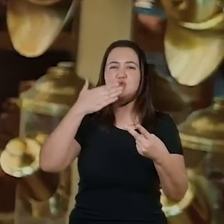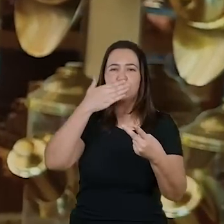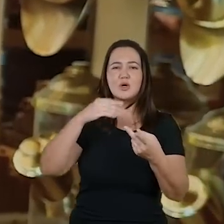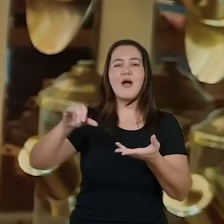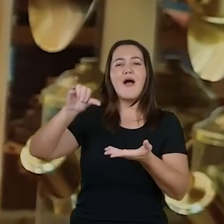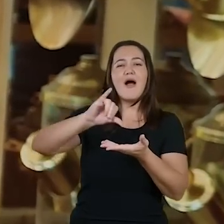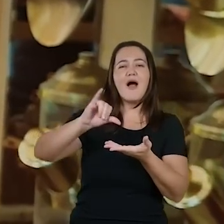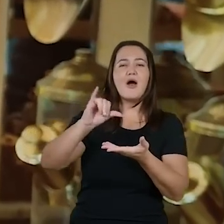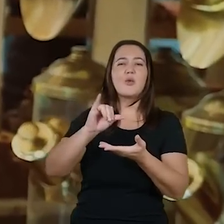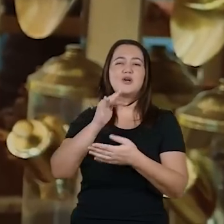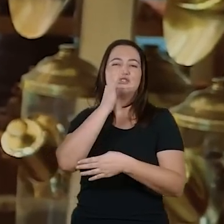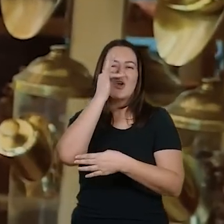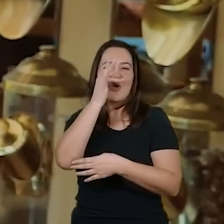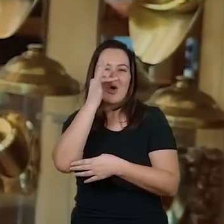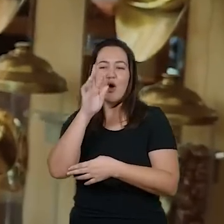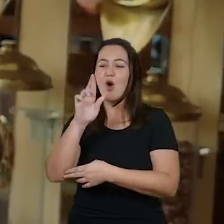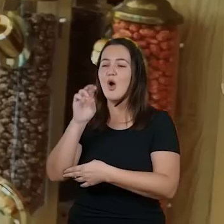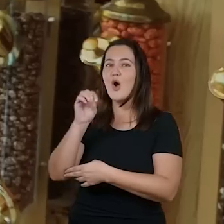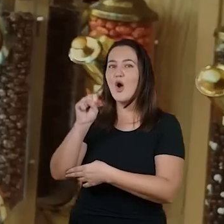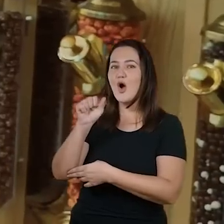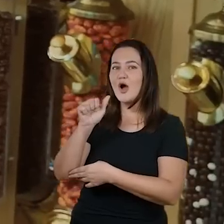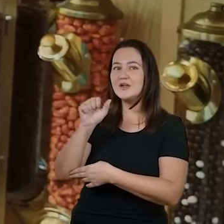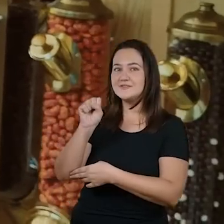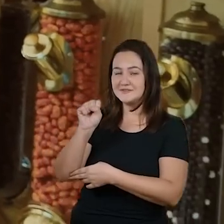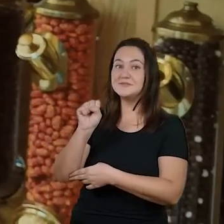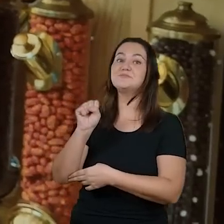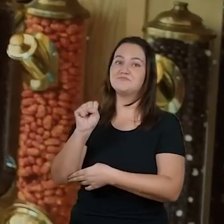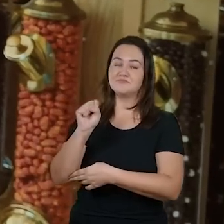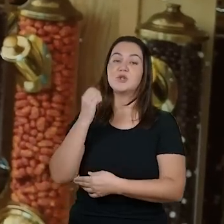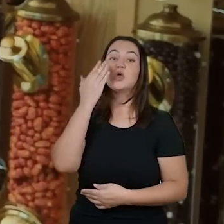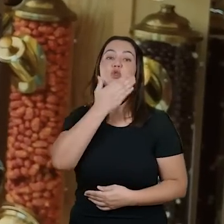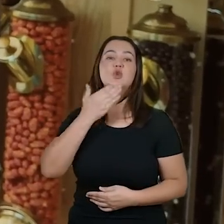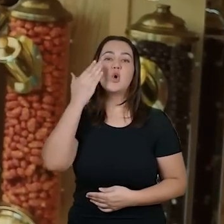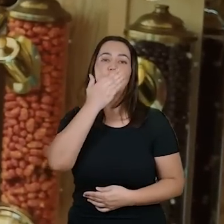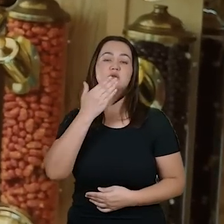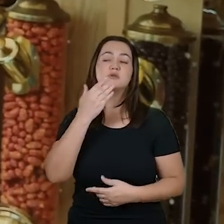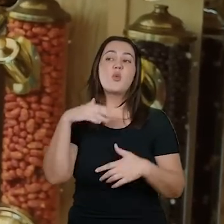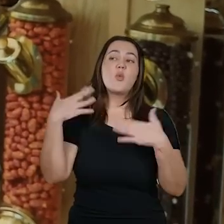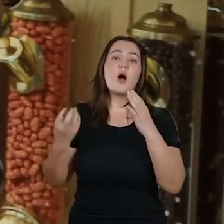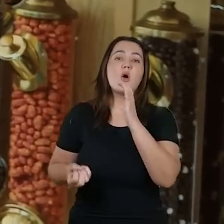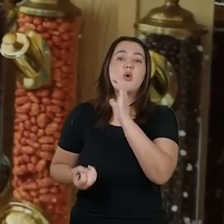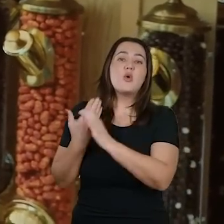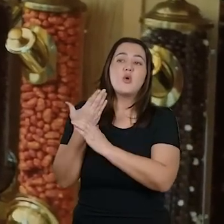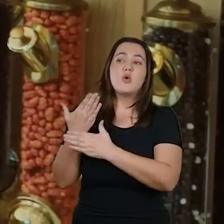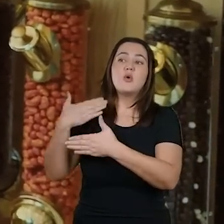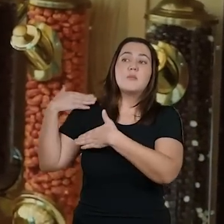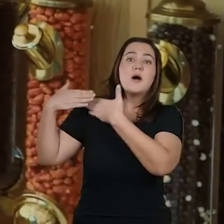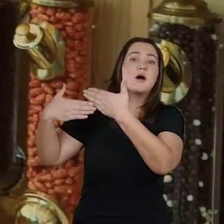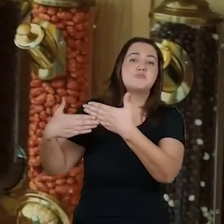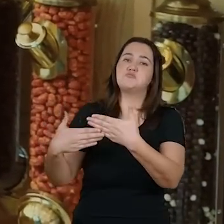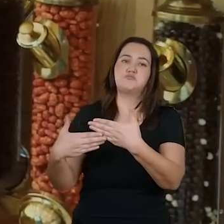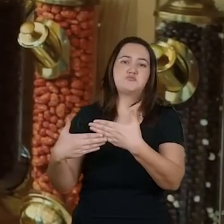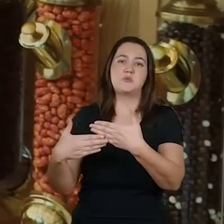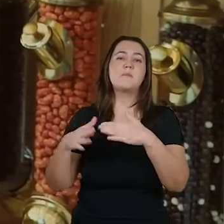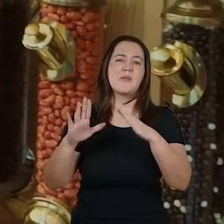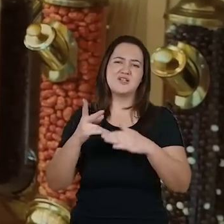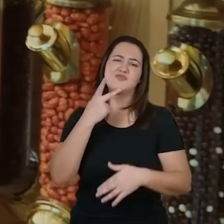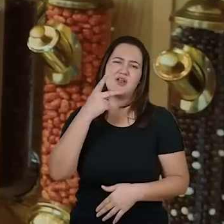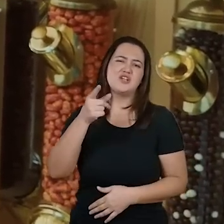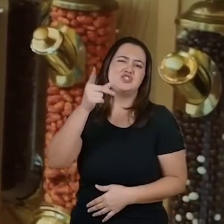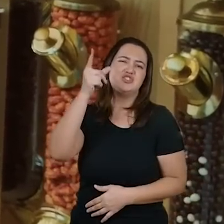com alguns recheios, como eu disse aqui. E esse doce, ele não se sabe exatamente como que ele foi criado, mas dizem que é um